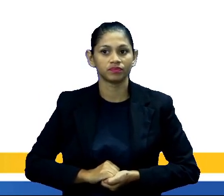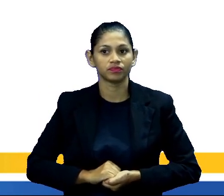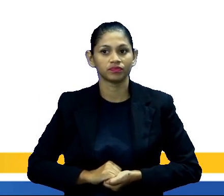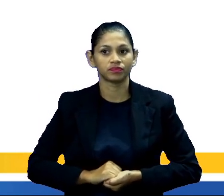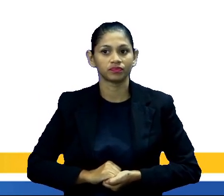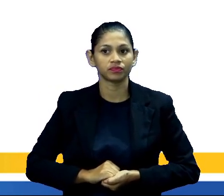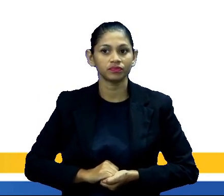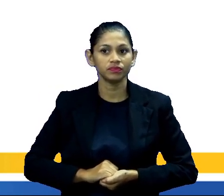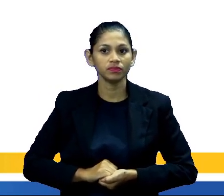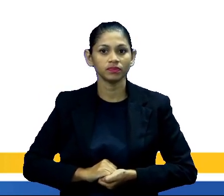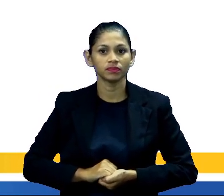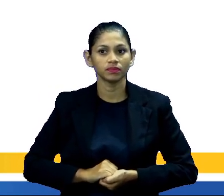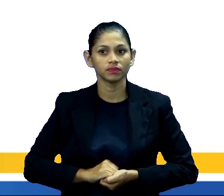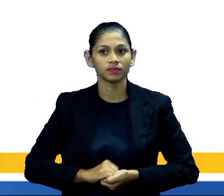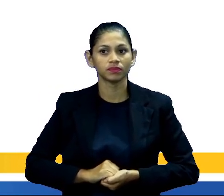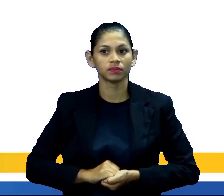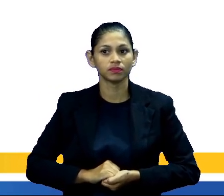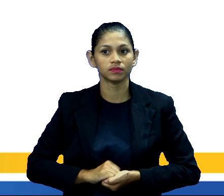os testes.